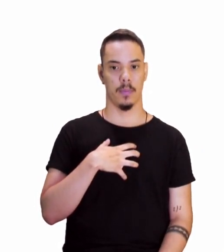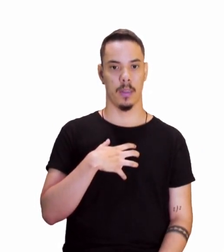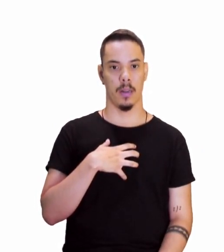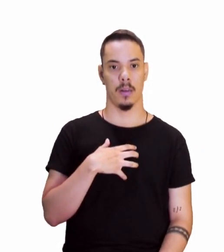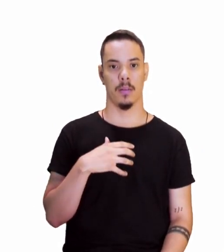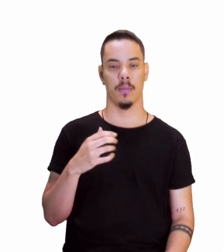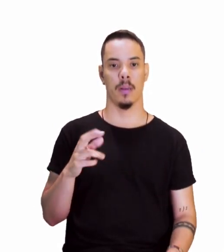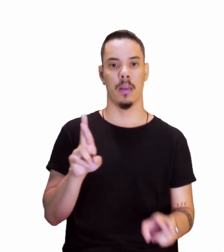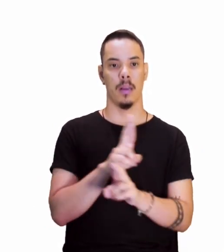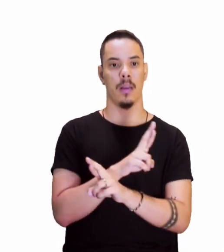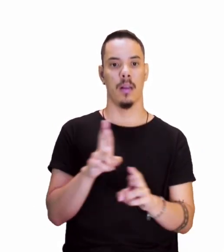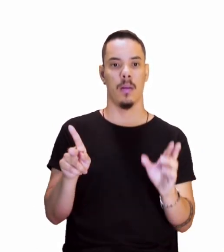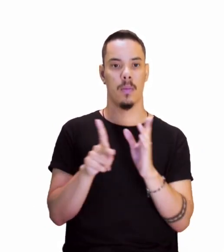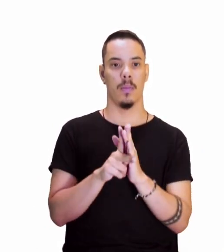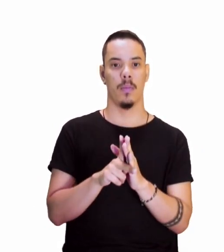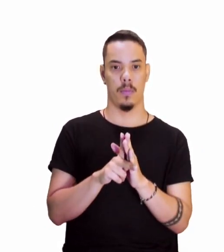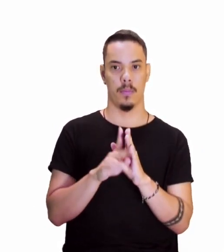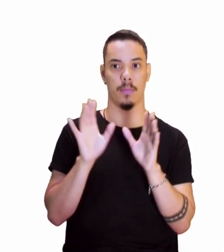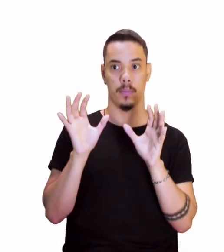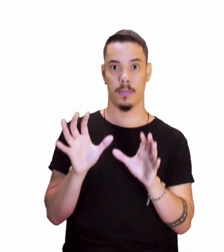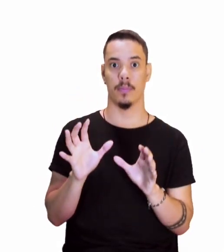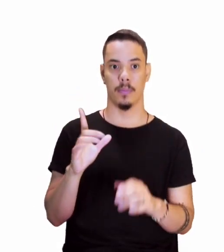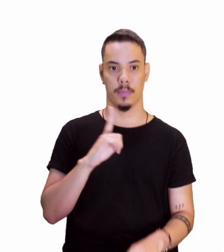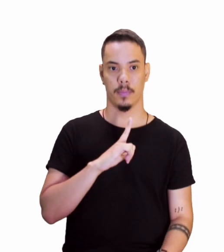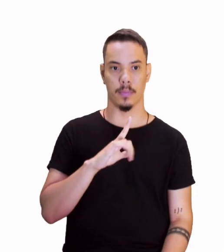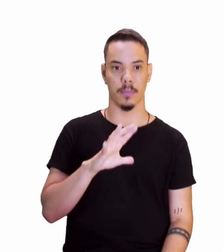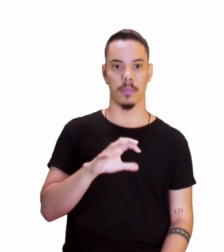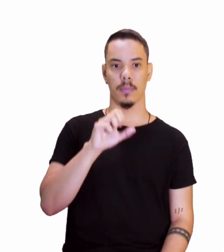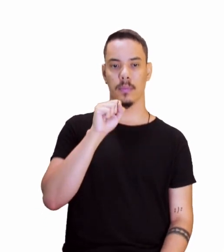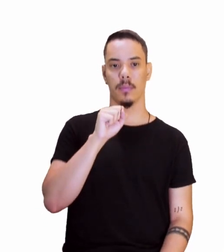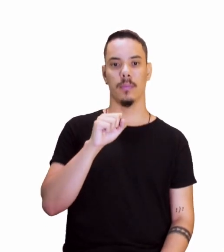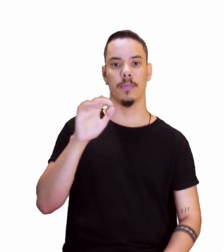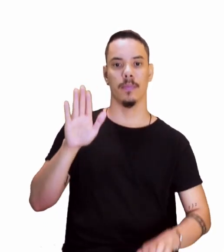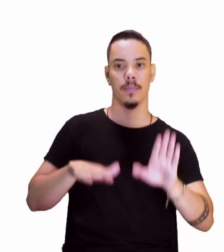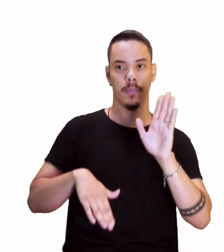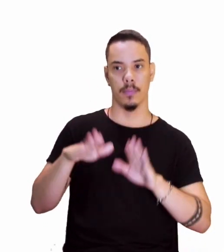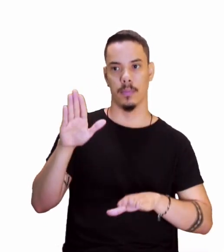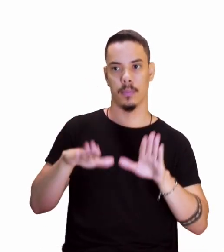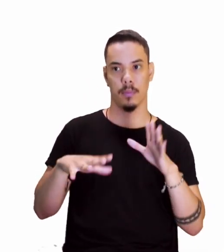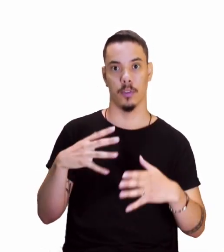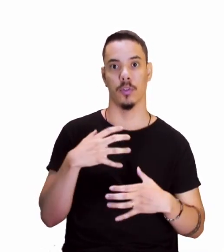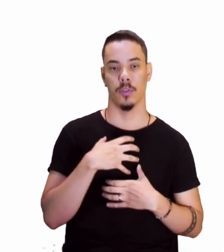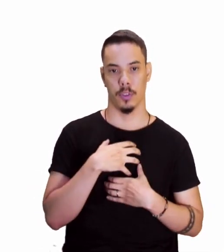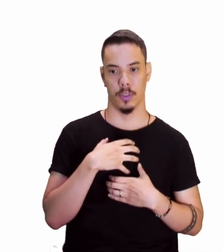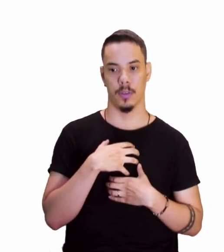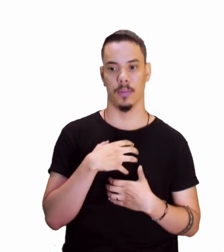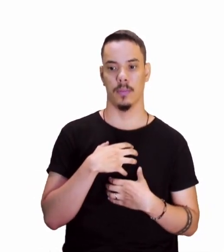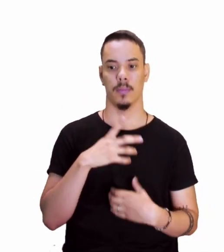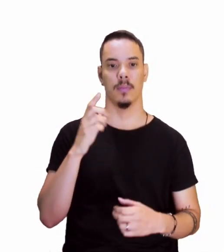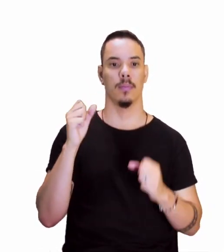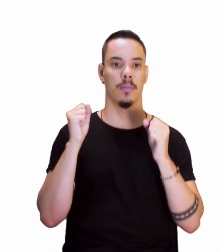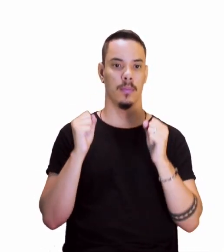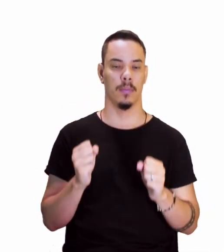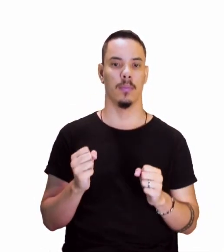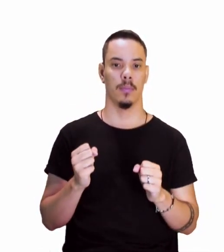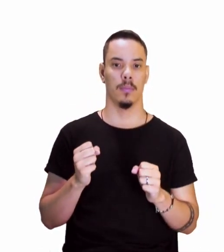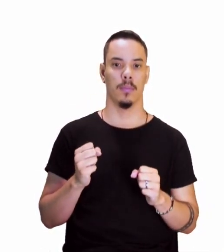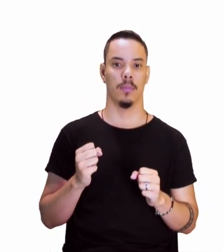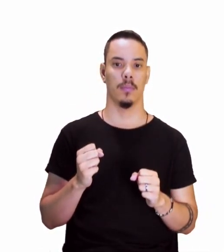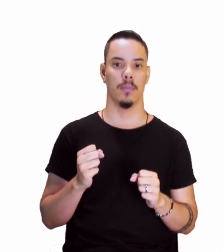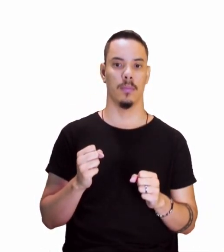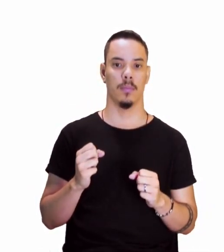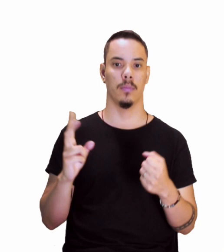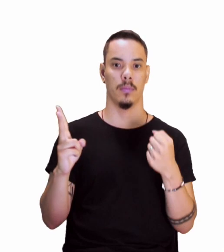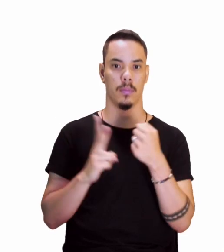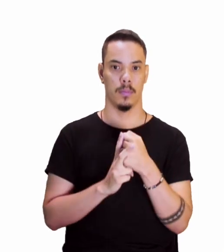sentido das relações de regência. Nós temos o aspirar, dependendo do sentido, ele pode ser objeto de